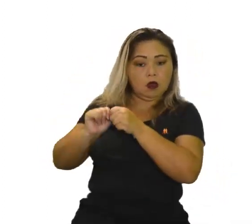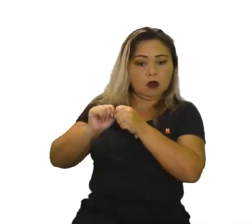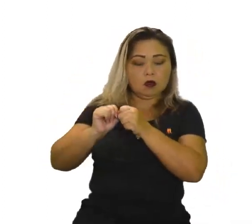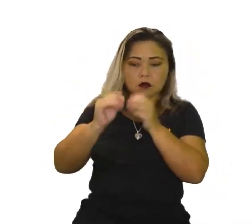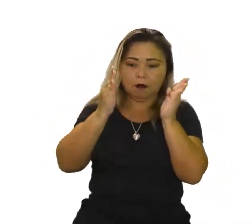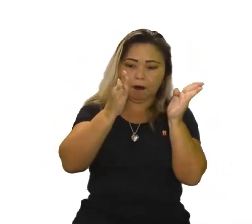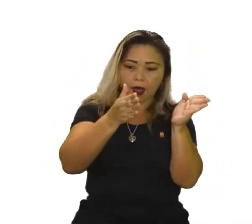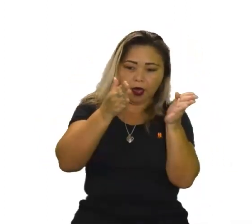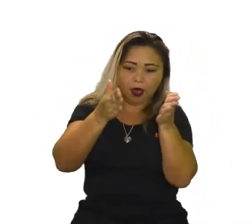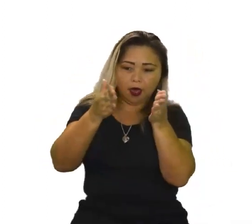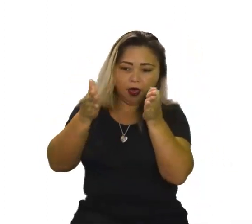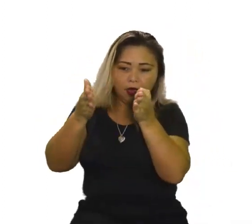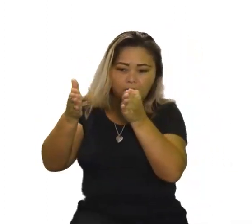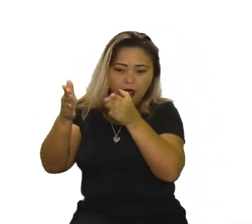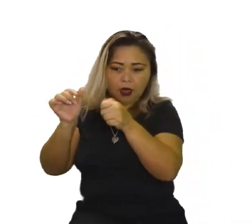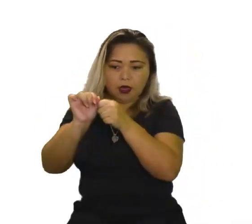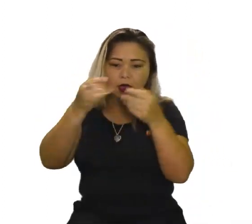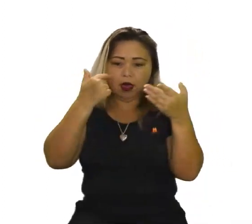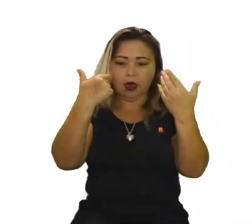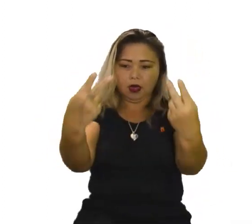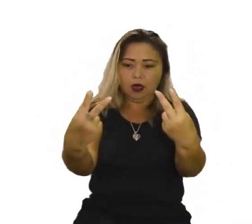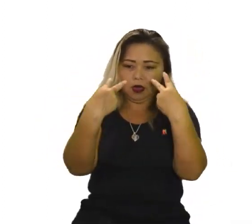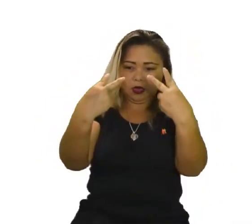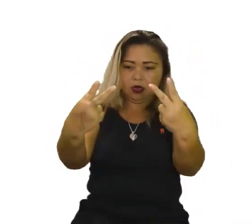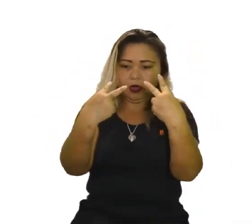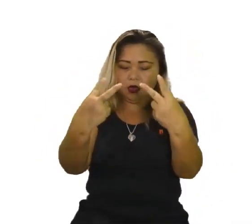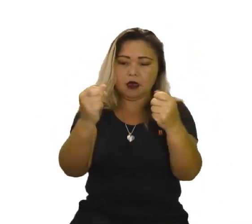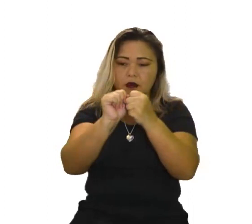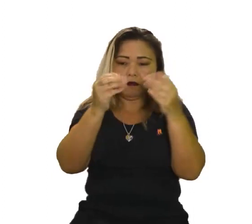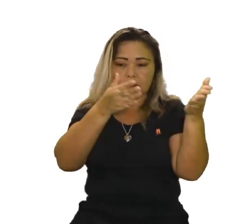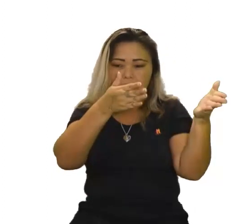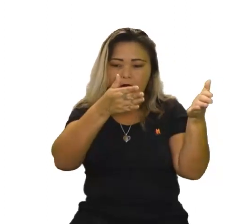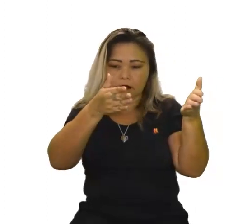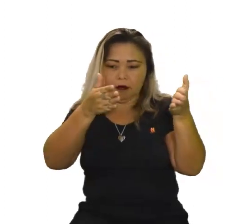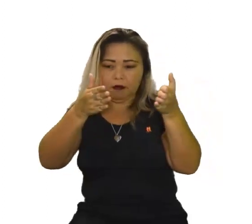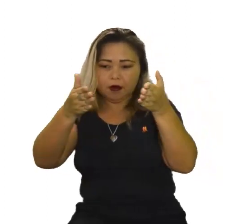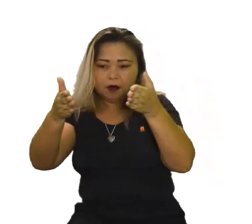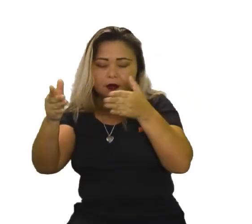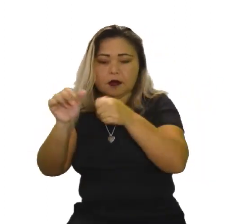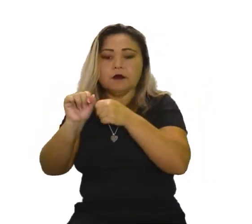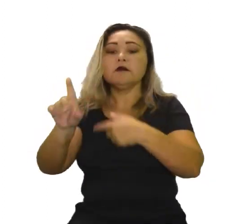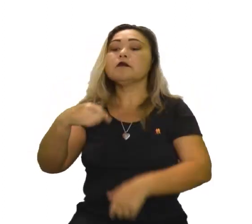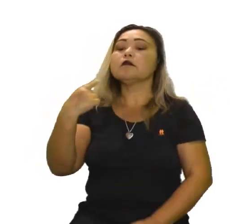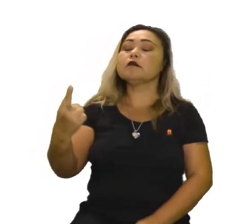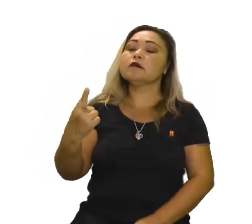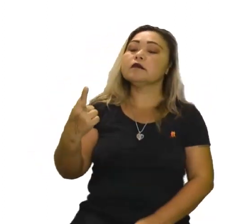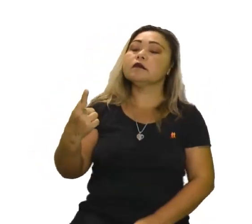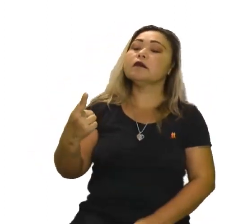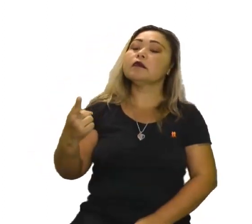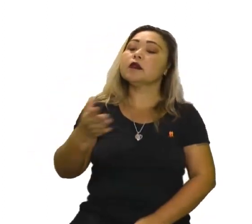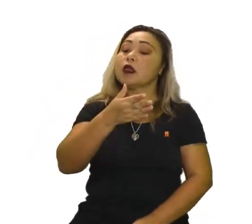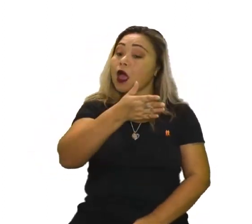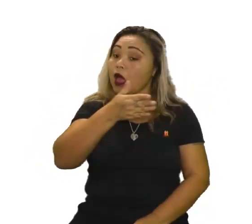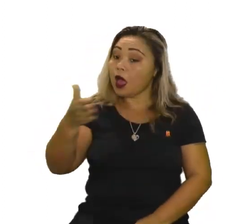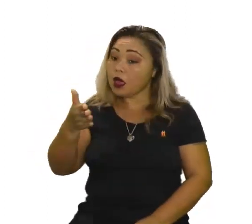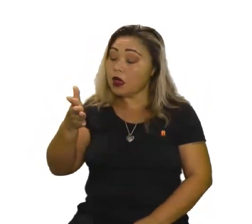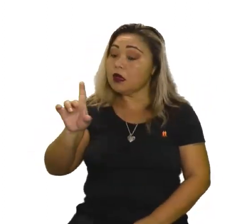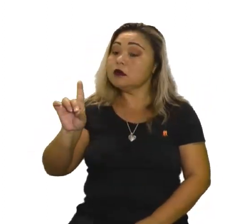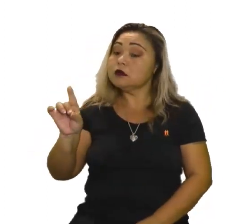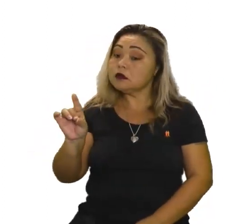de vocês, para quem estiver na frente da TV aí, ó, do vídeo, é da esquerda para a